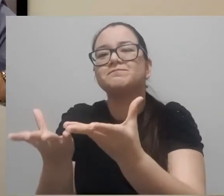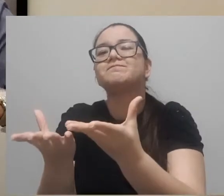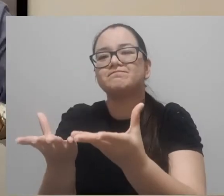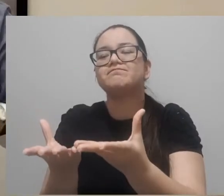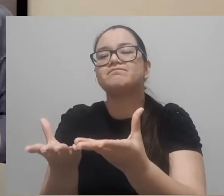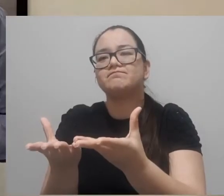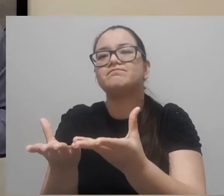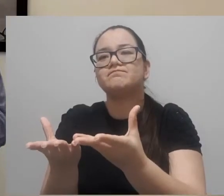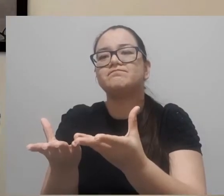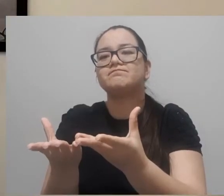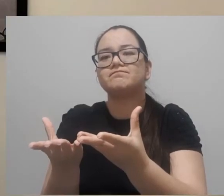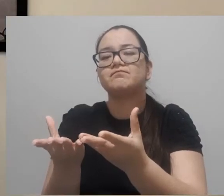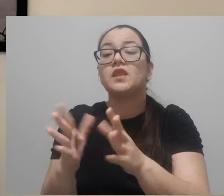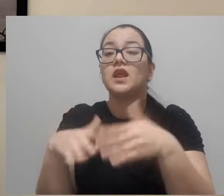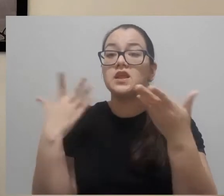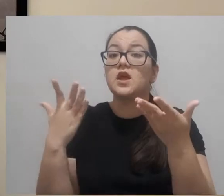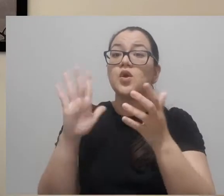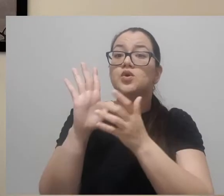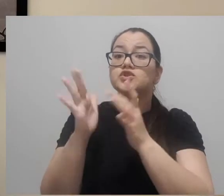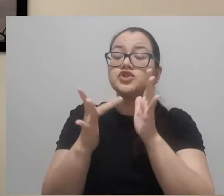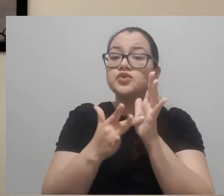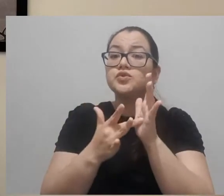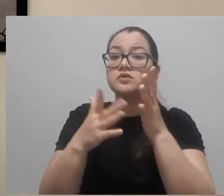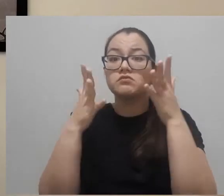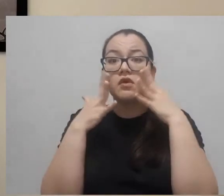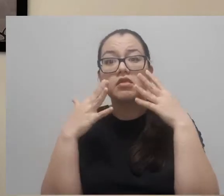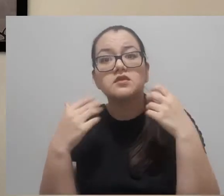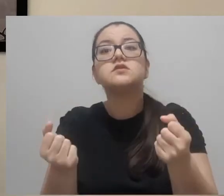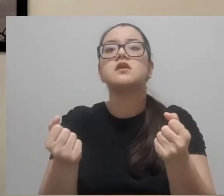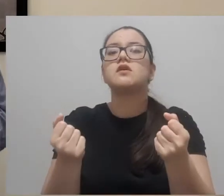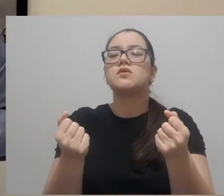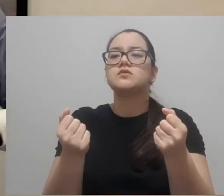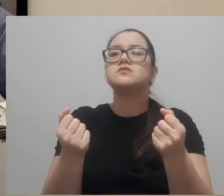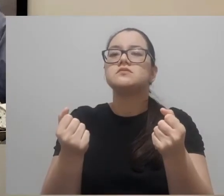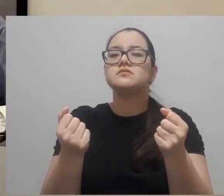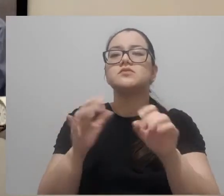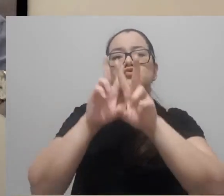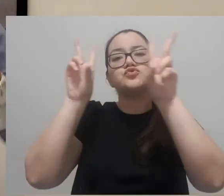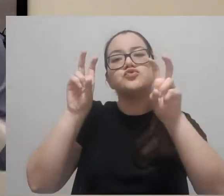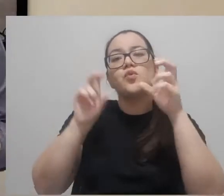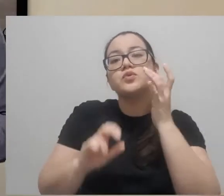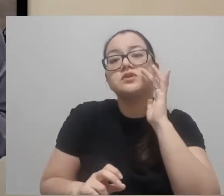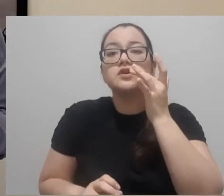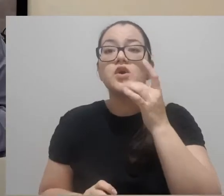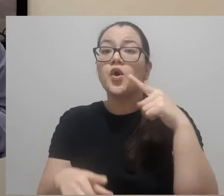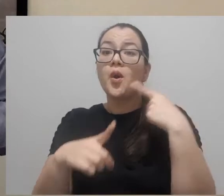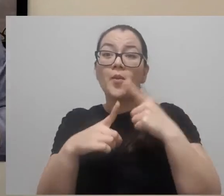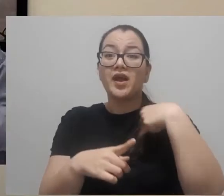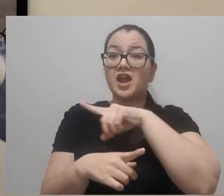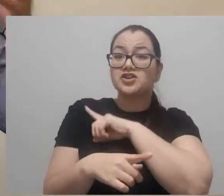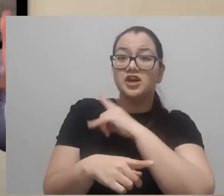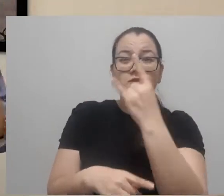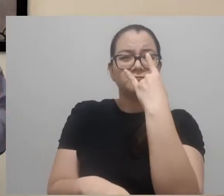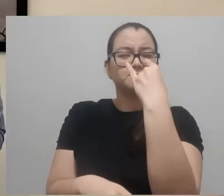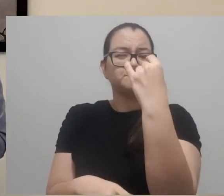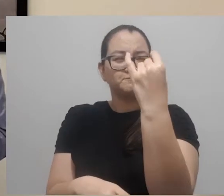Por isso que ele chama aqui a atenção sobre os tesouros, porque nós somos atraídos por esses tesouros, nós